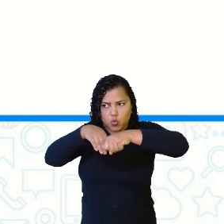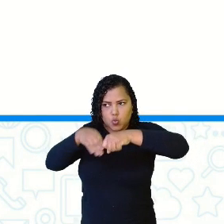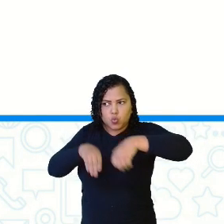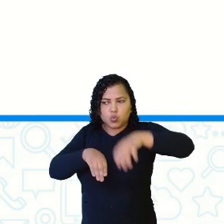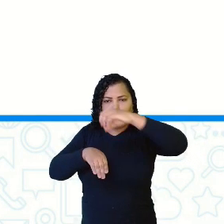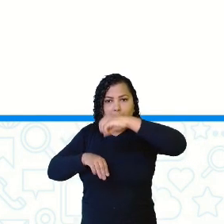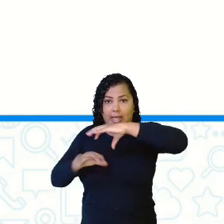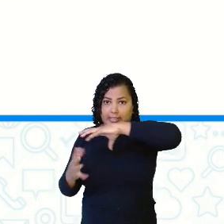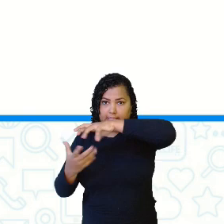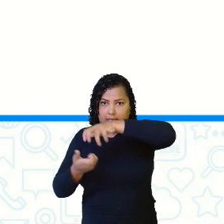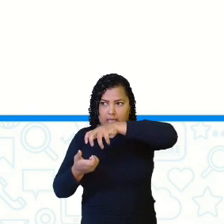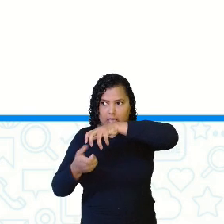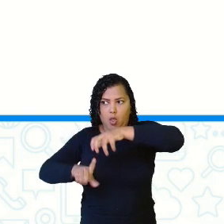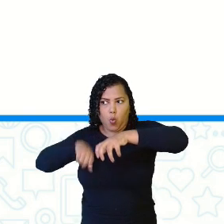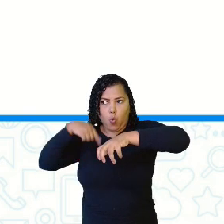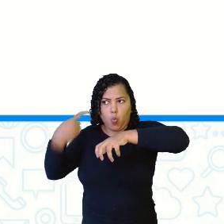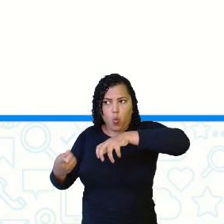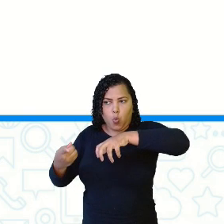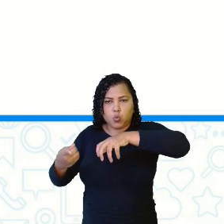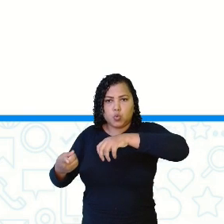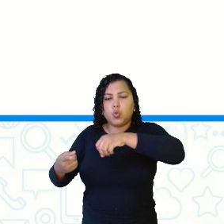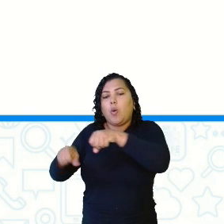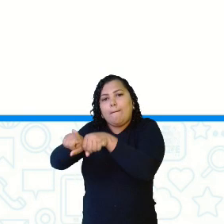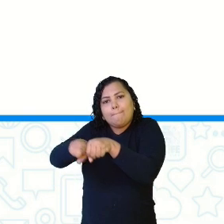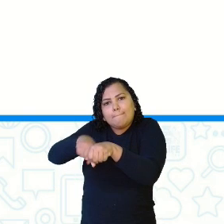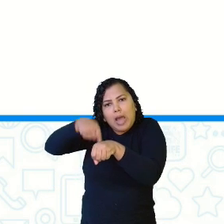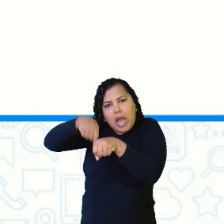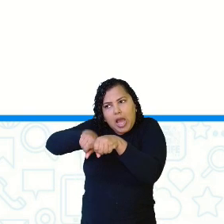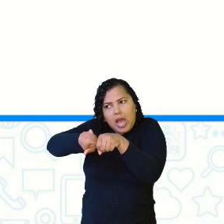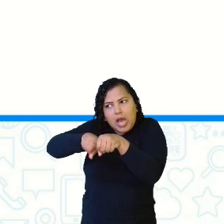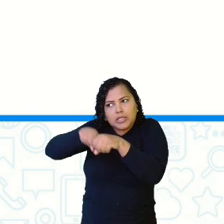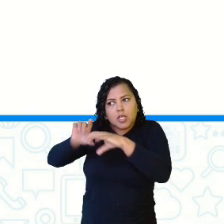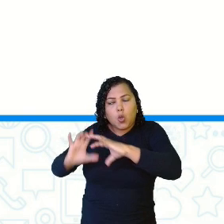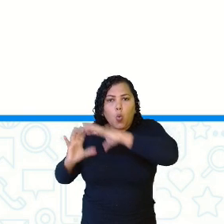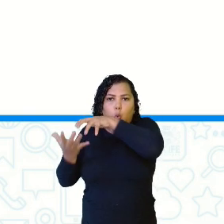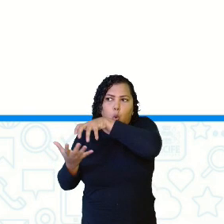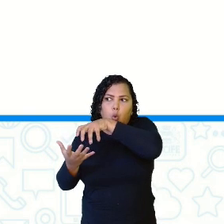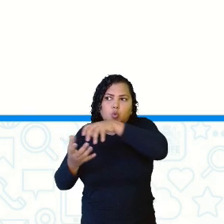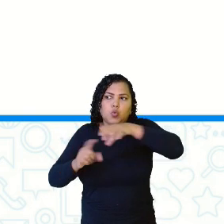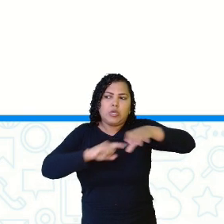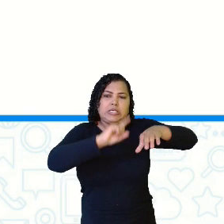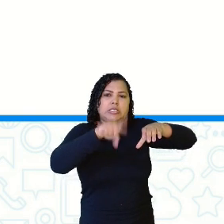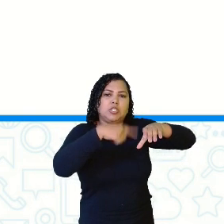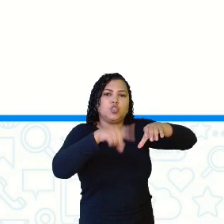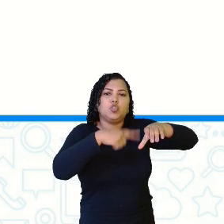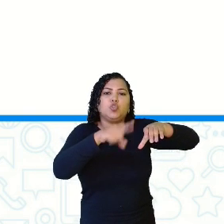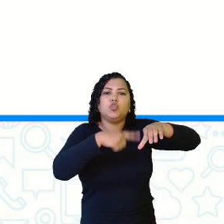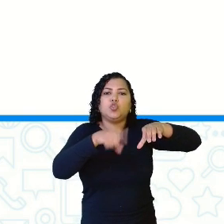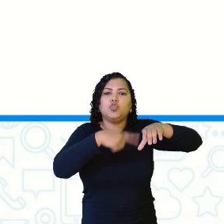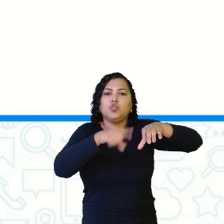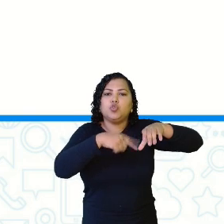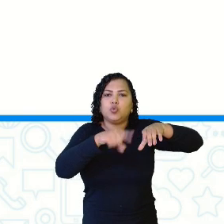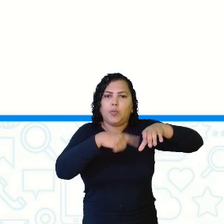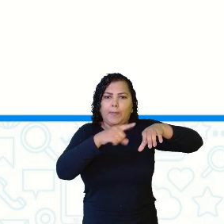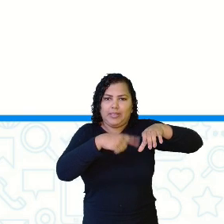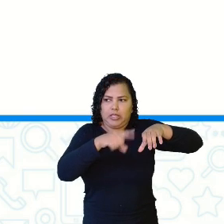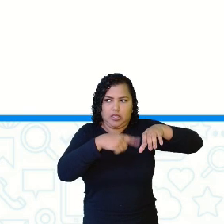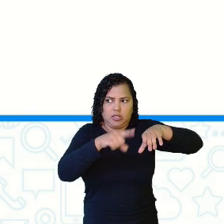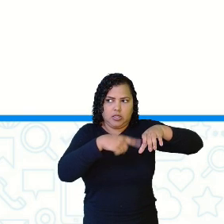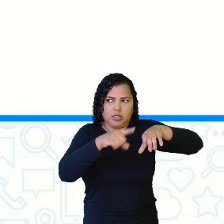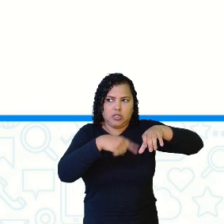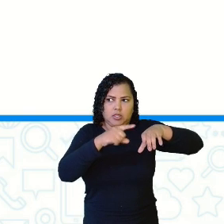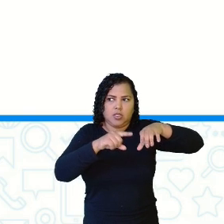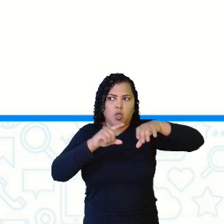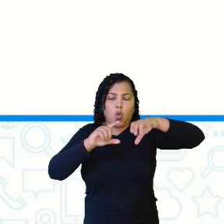Júpiter, Saturno, Urano e Netuno. Vocês observem que lá no finzinho eu coloquei um